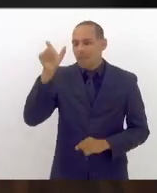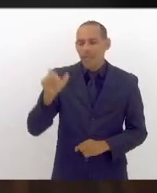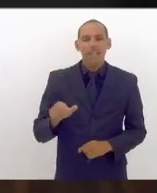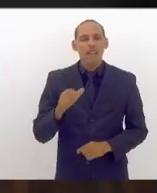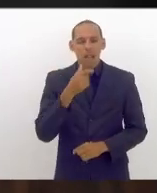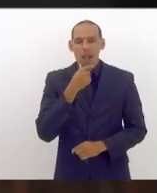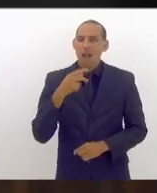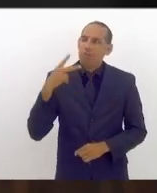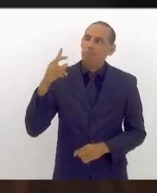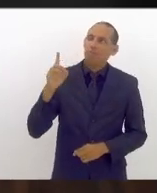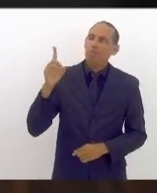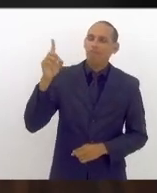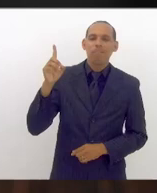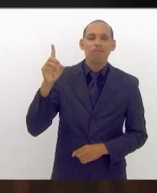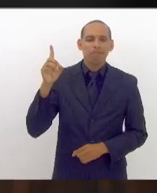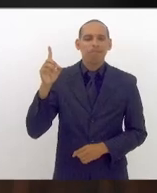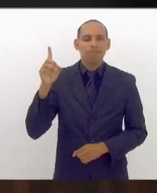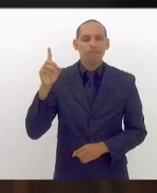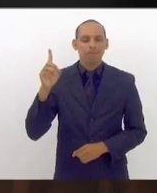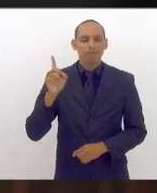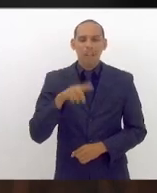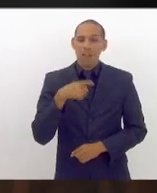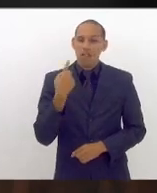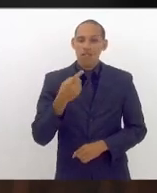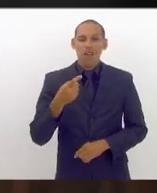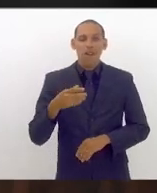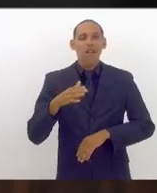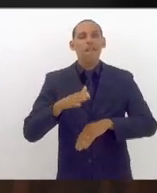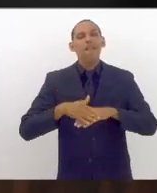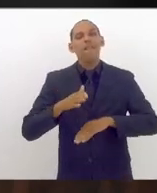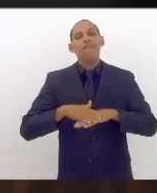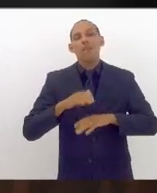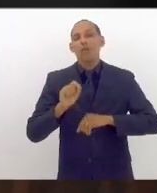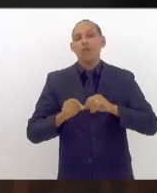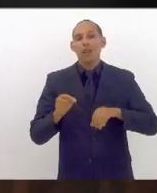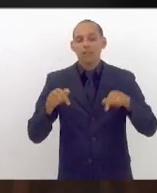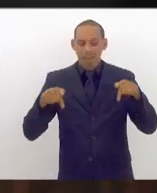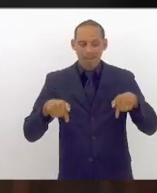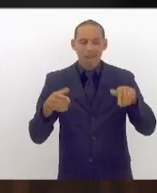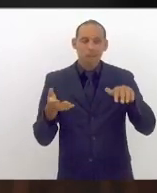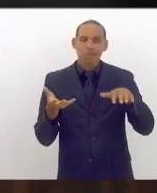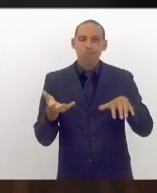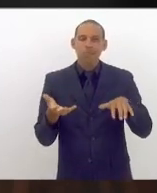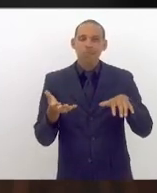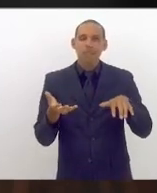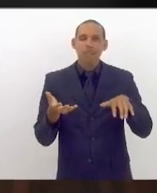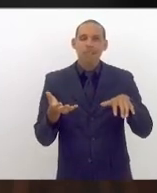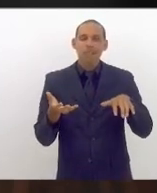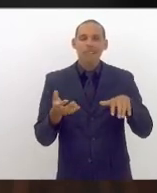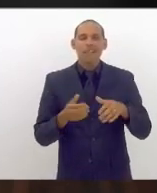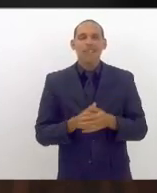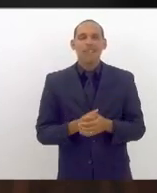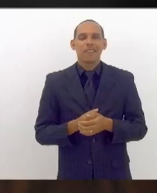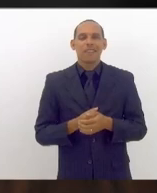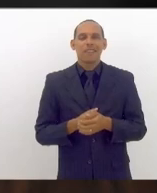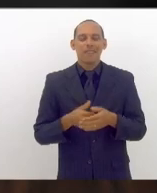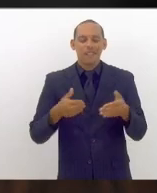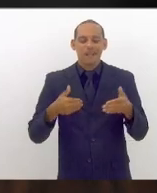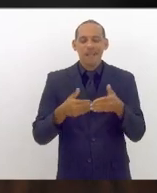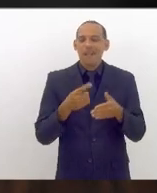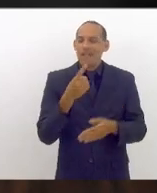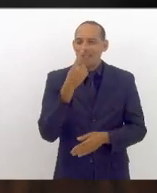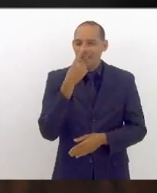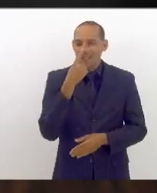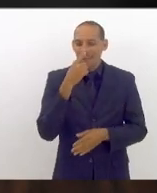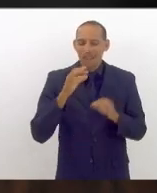e que a gente faz do parlamento é uma aproximação cada vez mais leal e justa